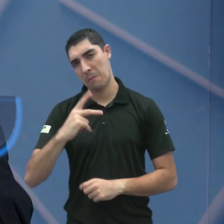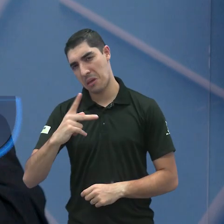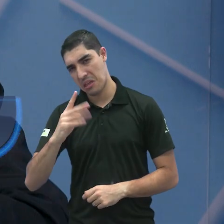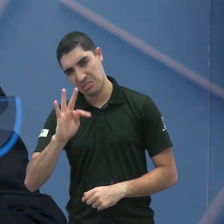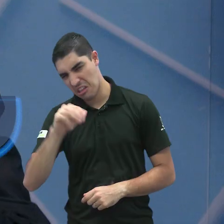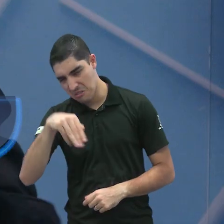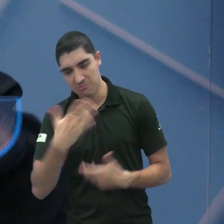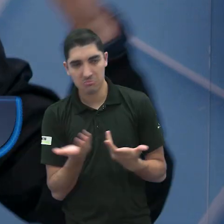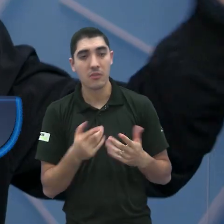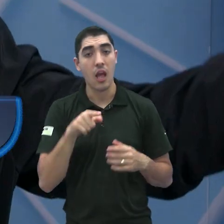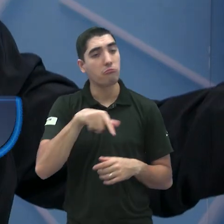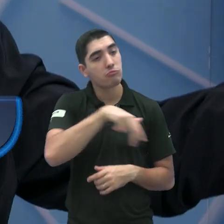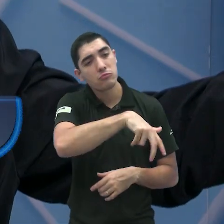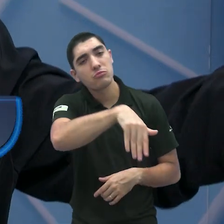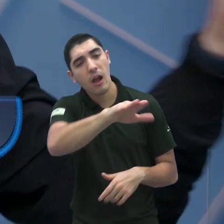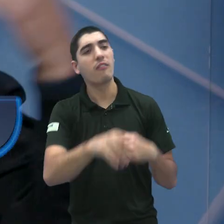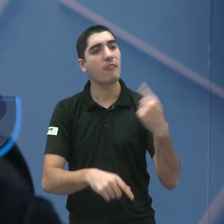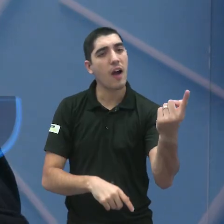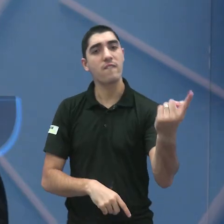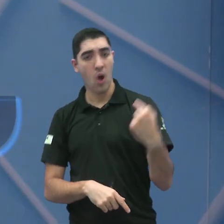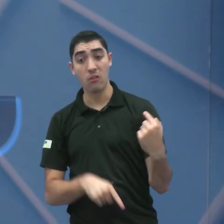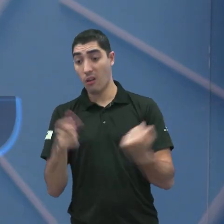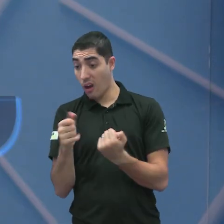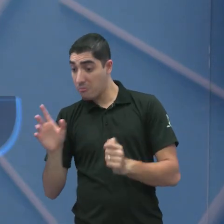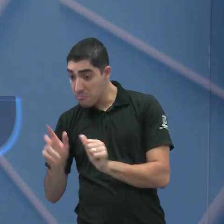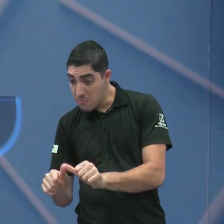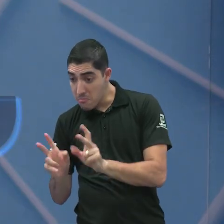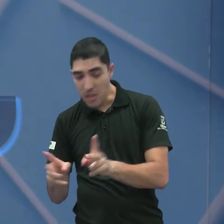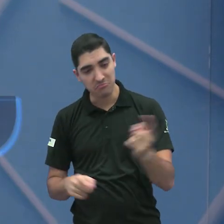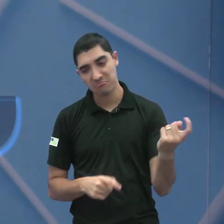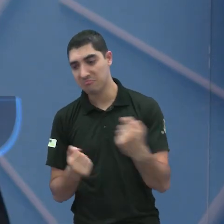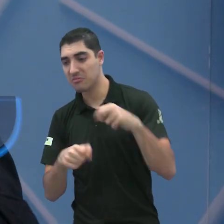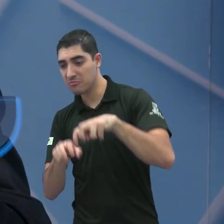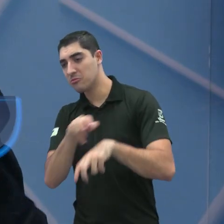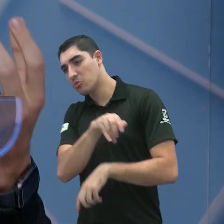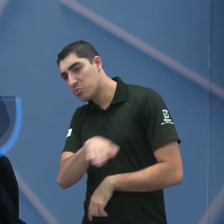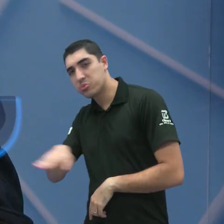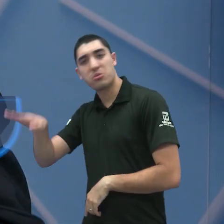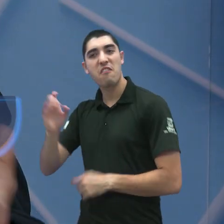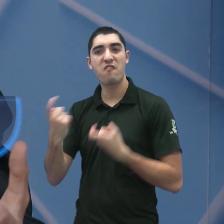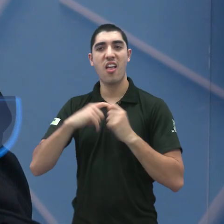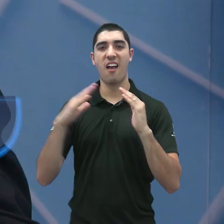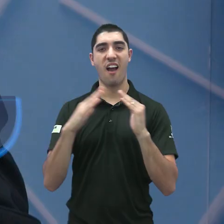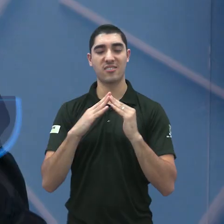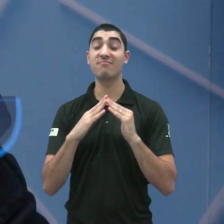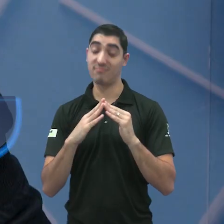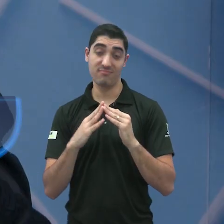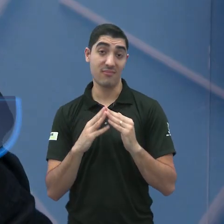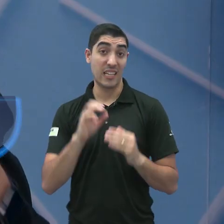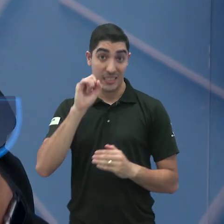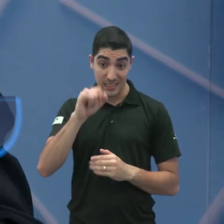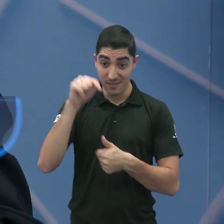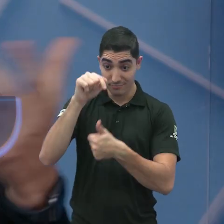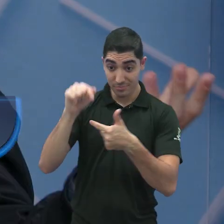nesse sentido, e você faz o que você precisa fazer, retorna, seu veículo vai estar lá, você volta para casa. Ter essas possibilidades, eu acho que